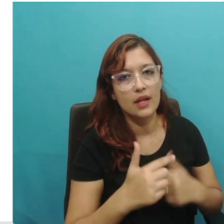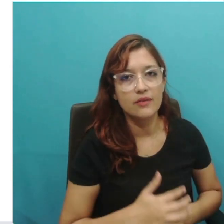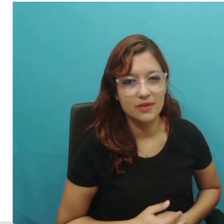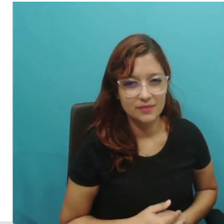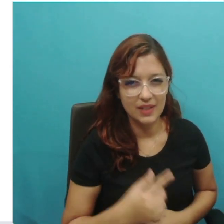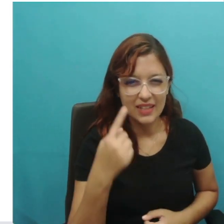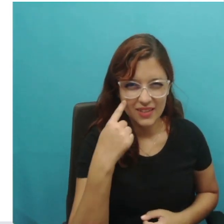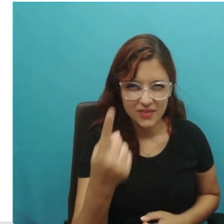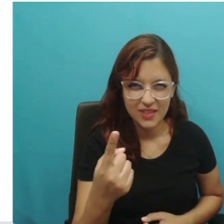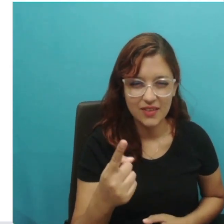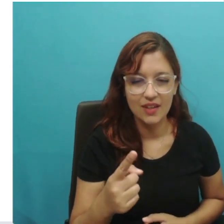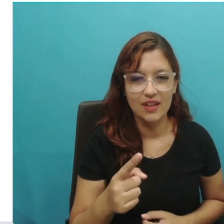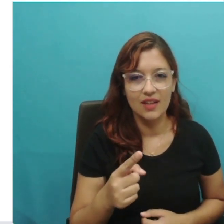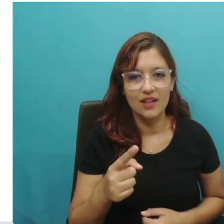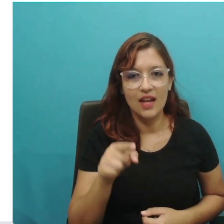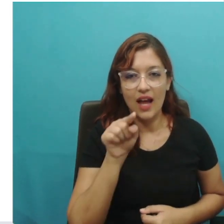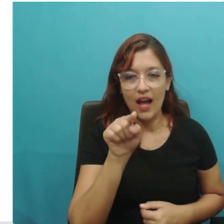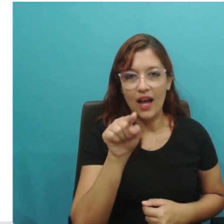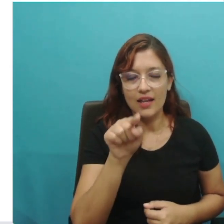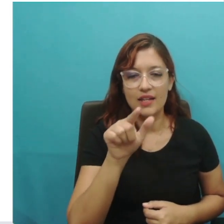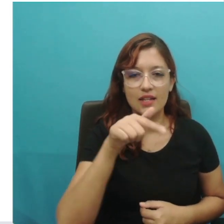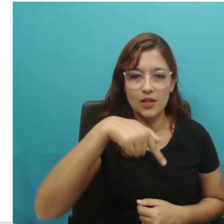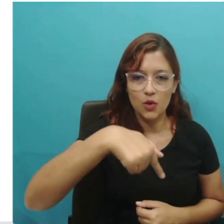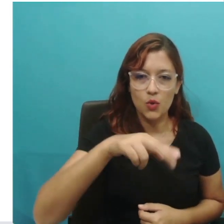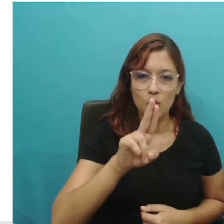quando eu trabalhava. Viu?